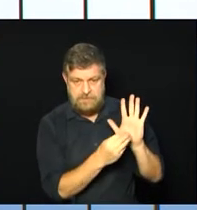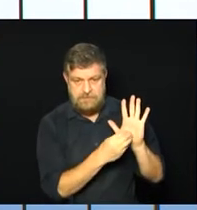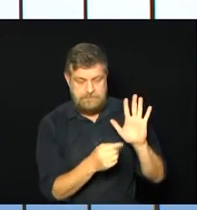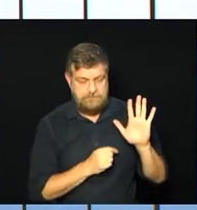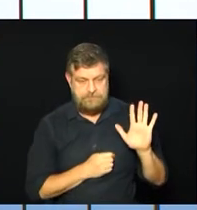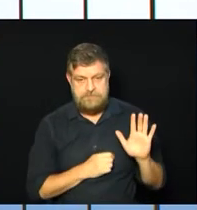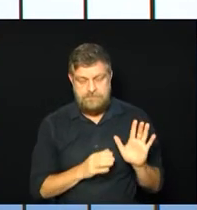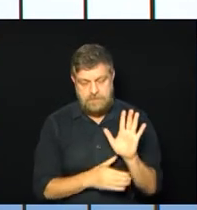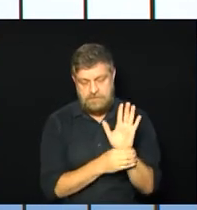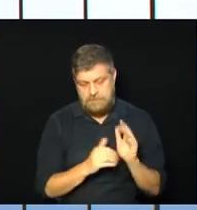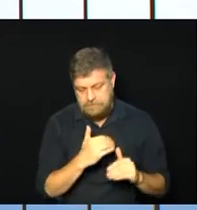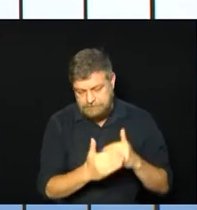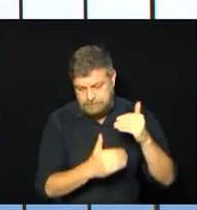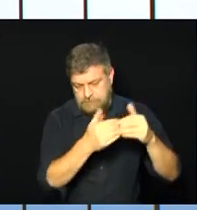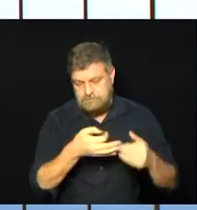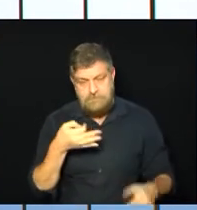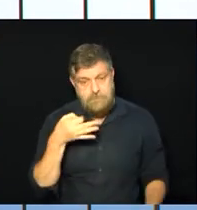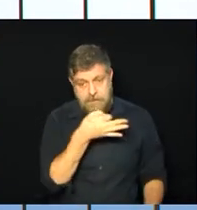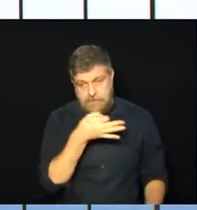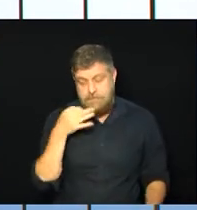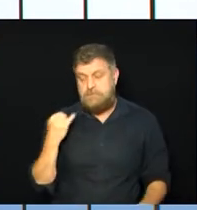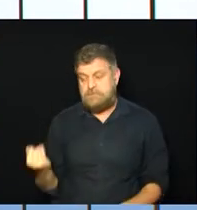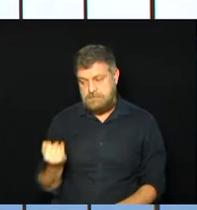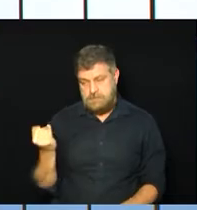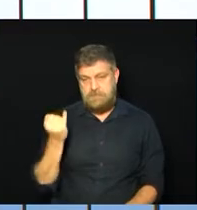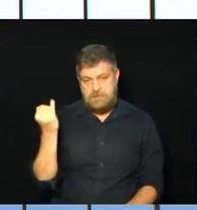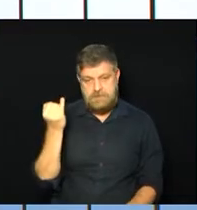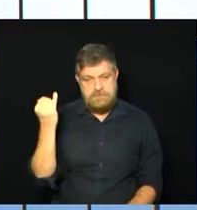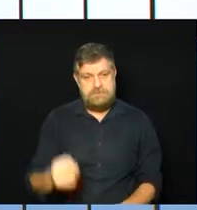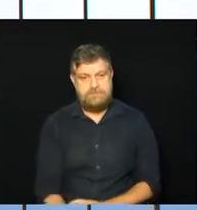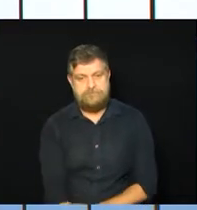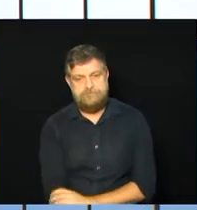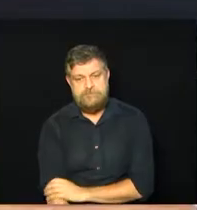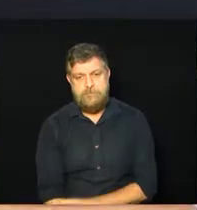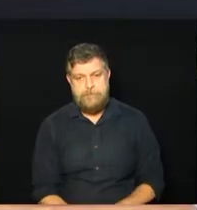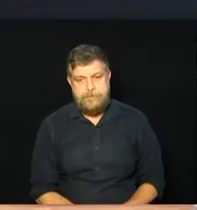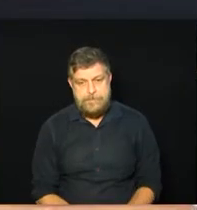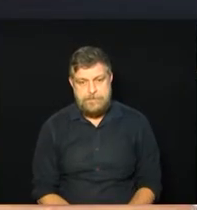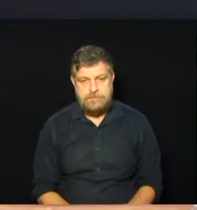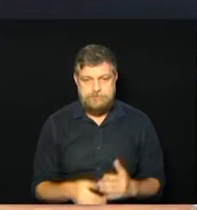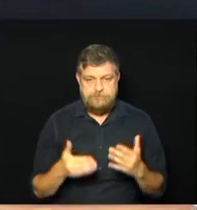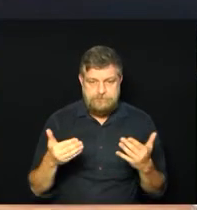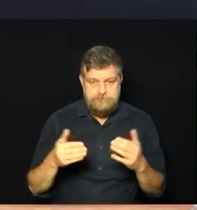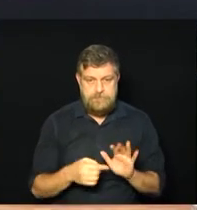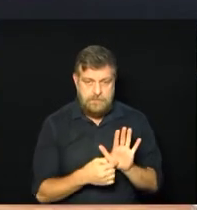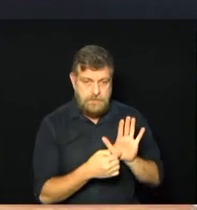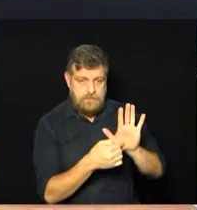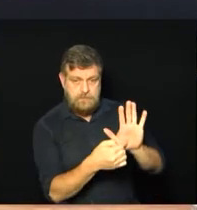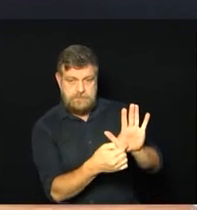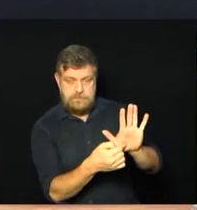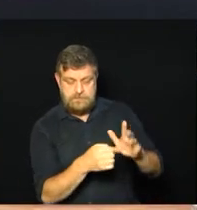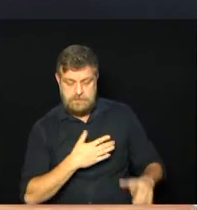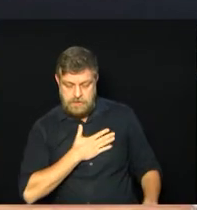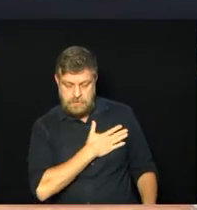Desenvolvimento Sustentável falou sobre a importância dessa medida. O destaque que eu